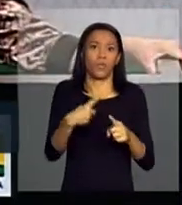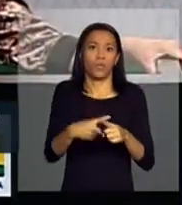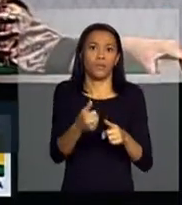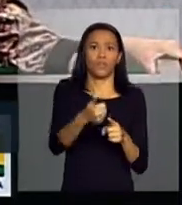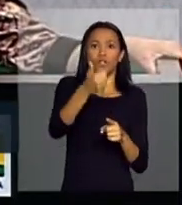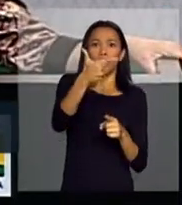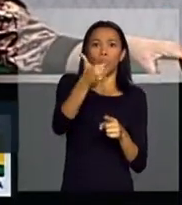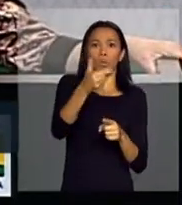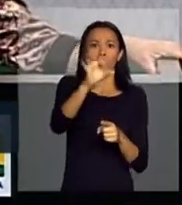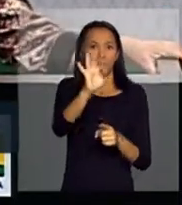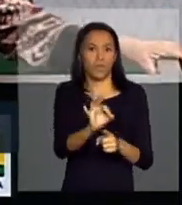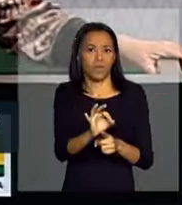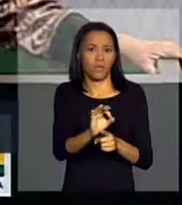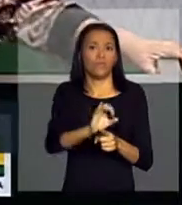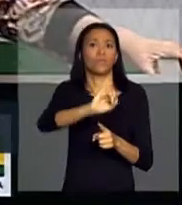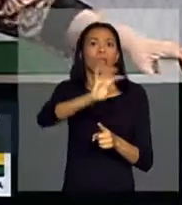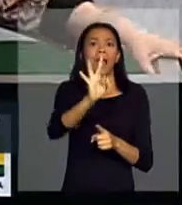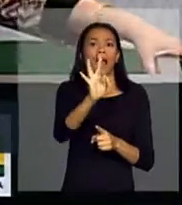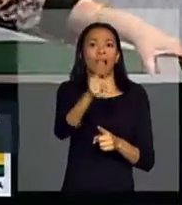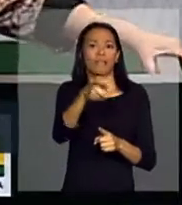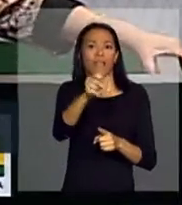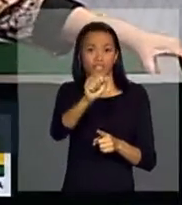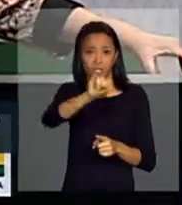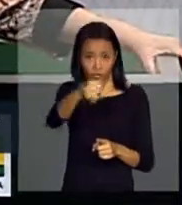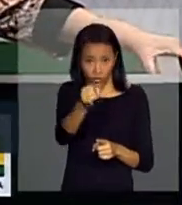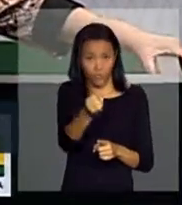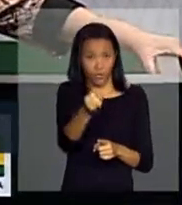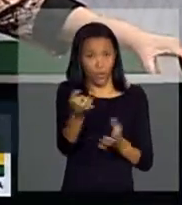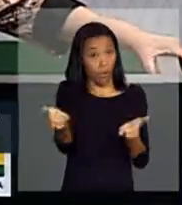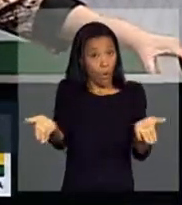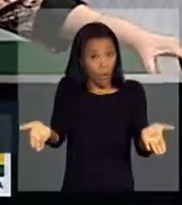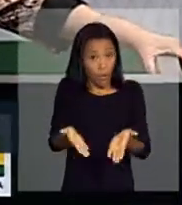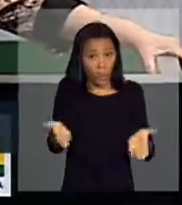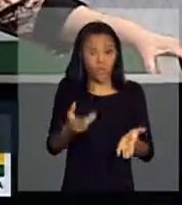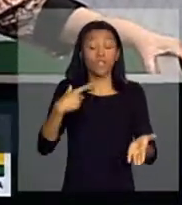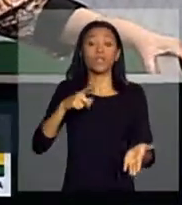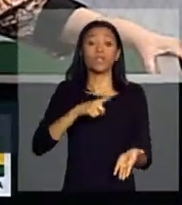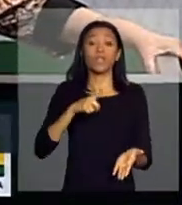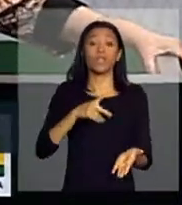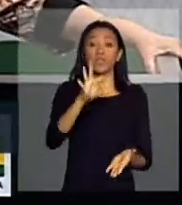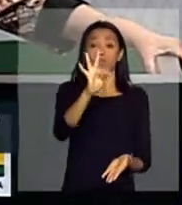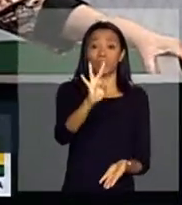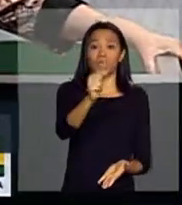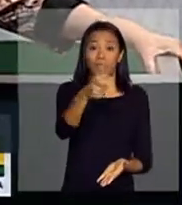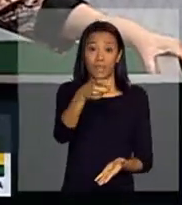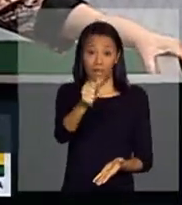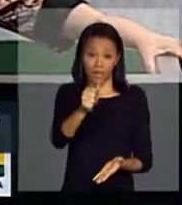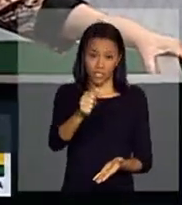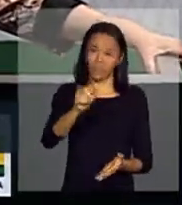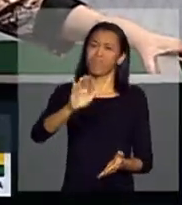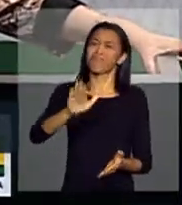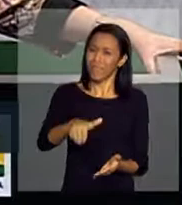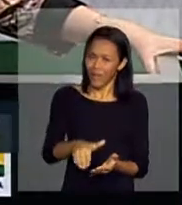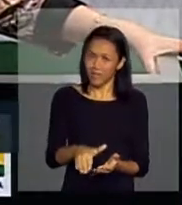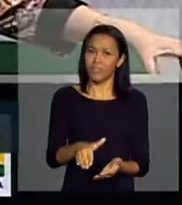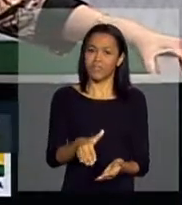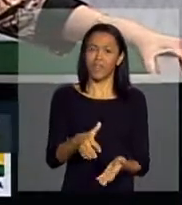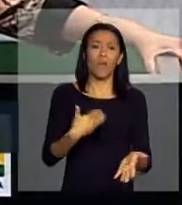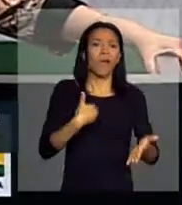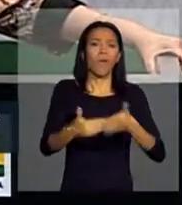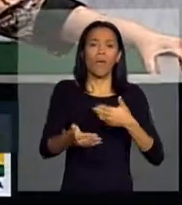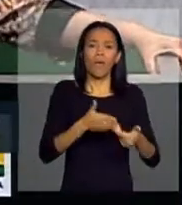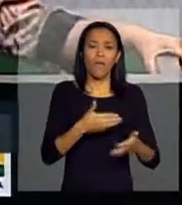12% a taxa de juros real hoje nós temos uma taxa de juros real bem baixa qualquer